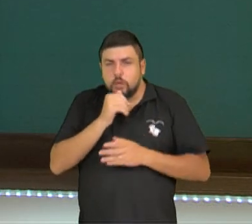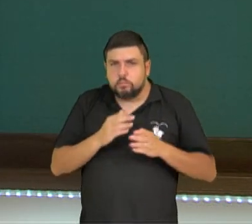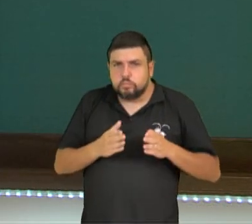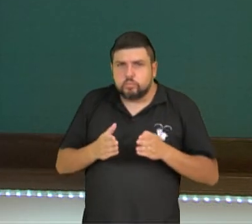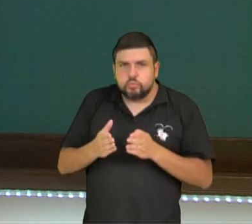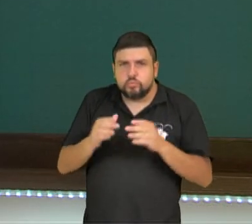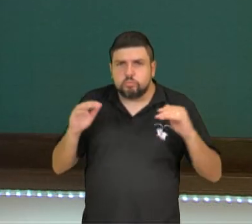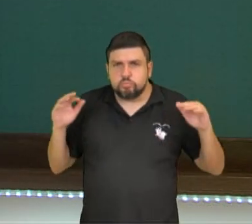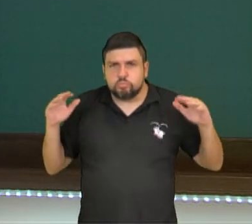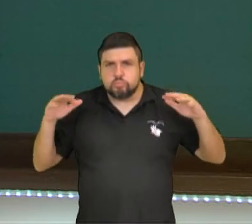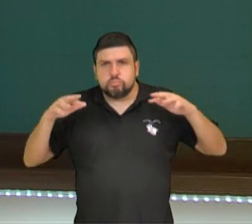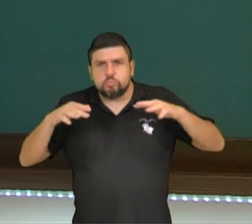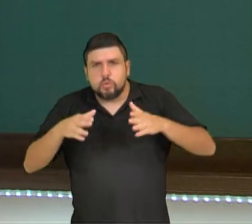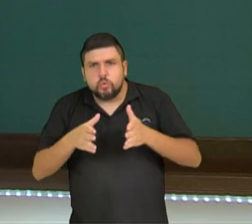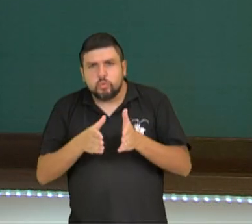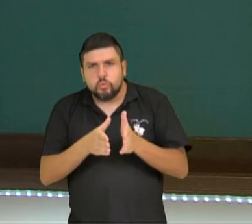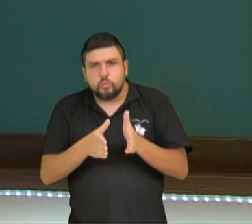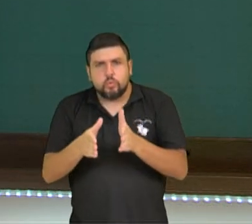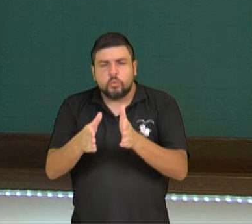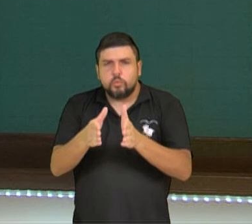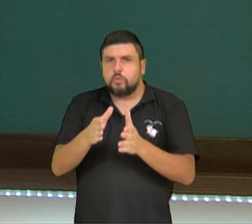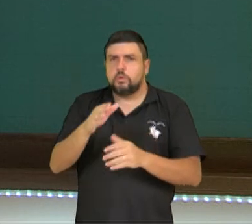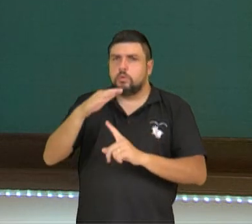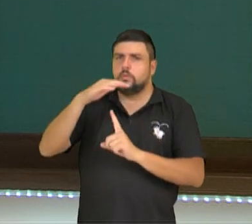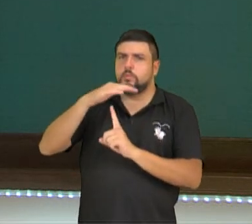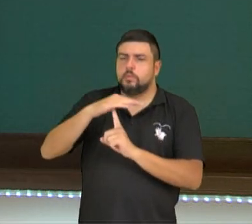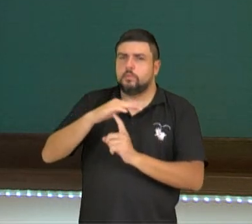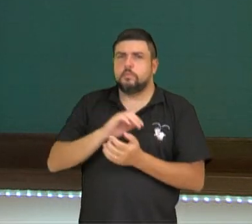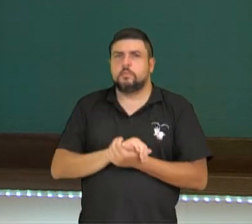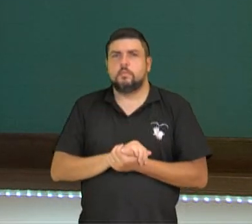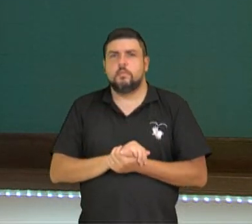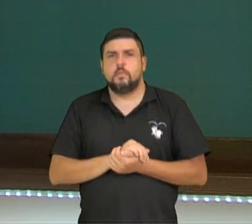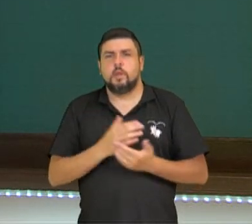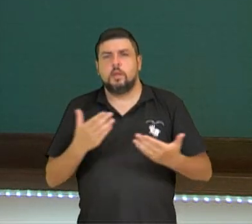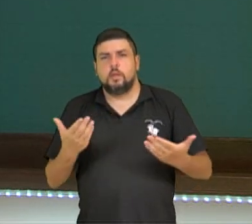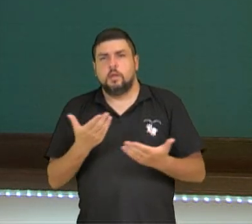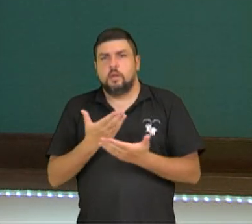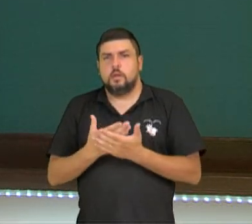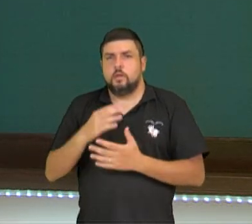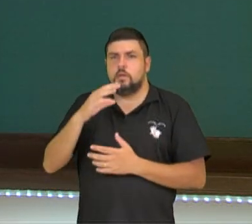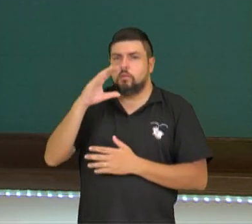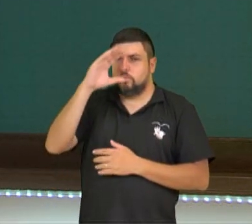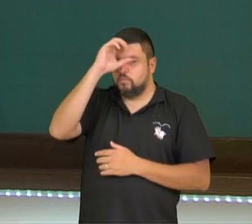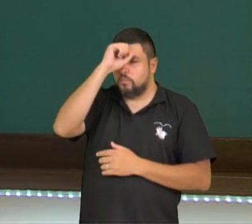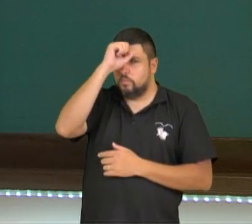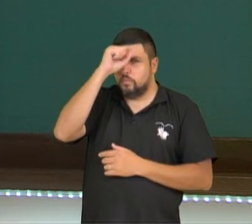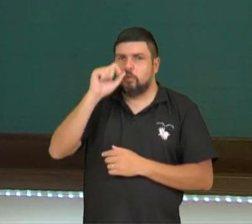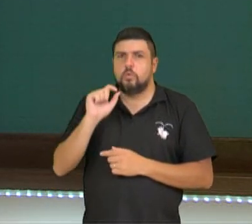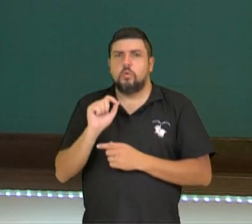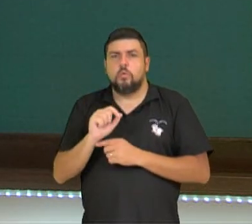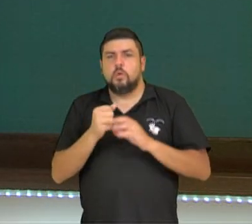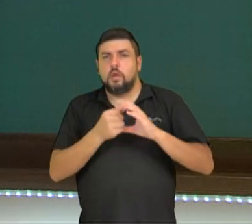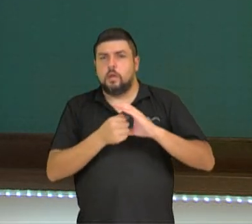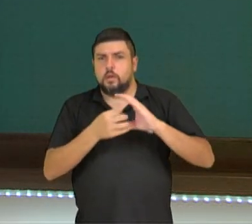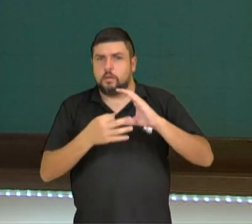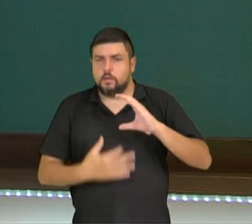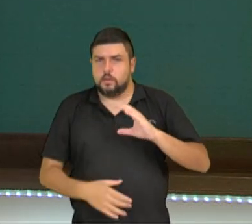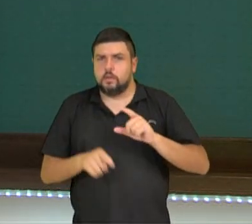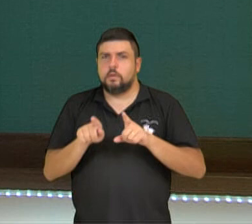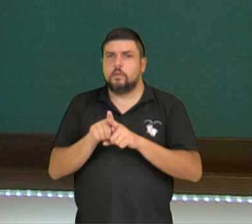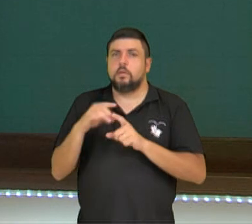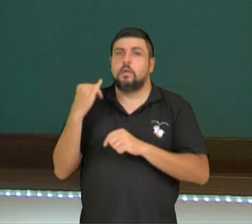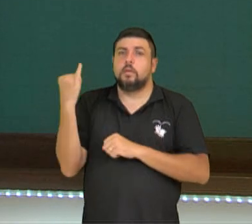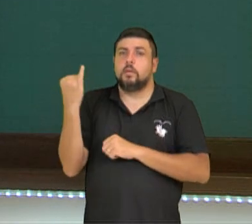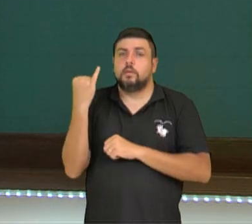de forma mais detalhada. Por isso, na aula de hoje, nós aprendemos sobre essas características e a importância para